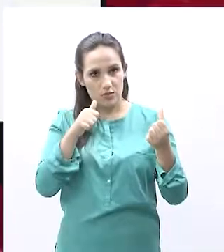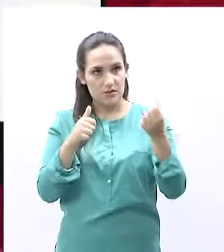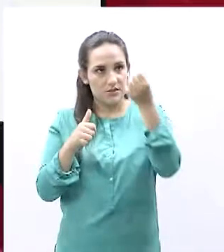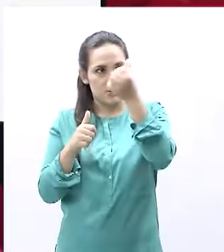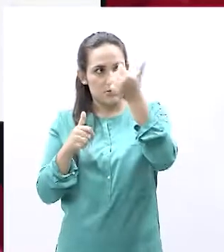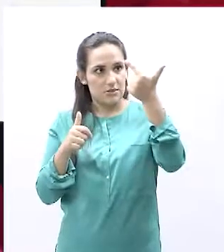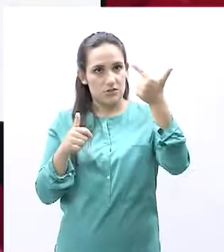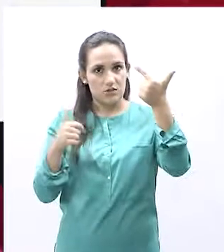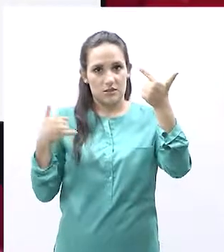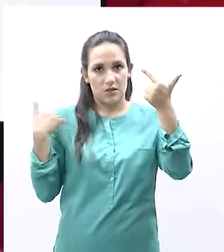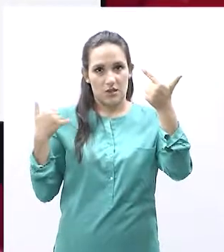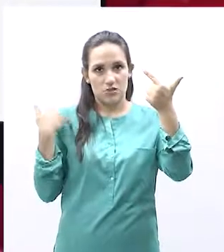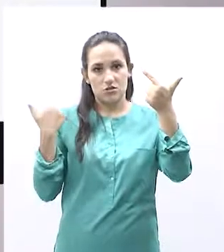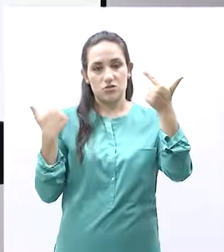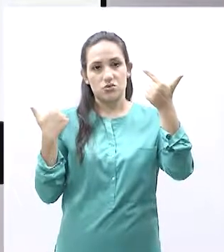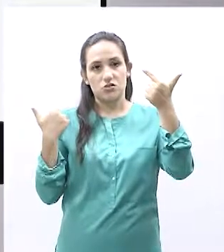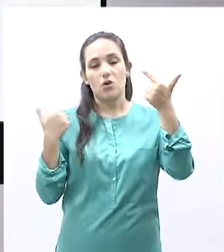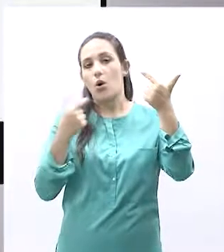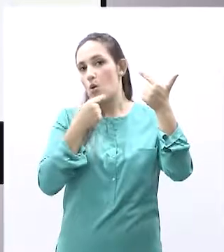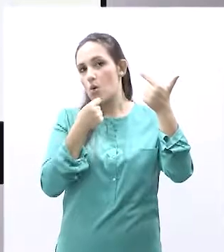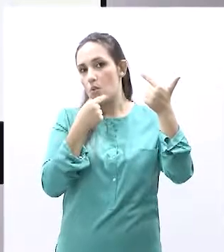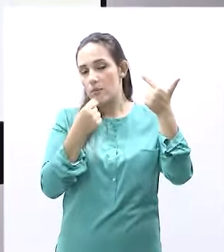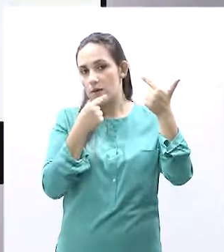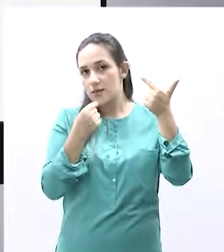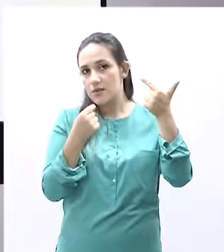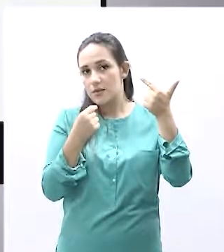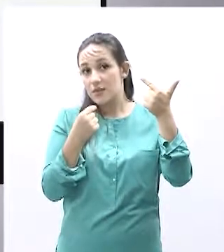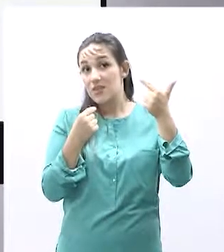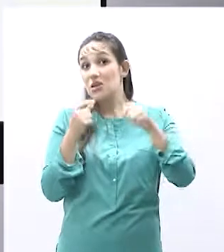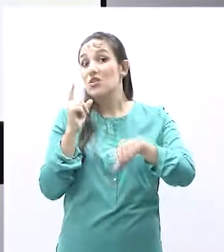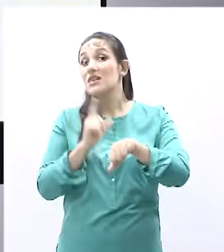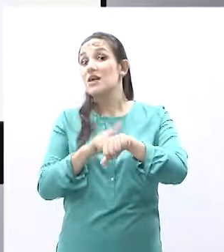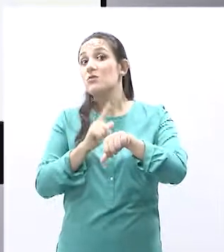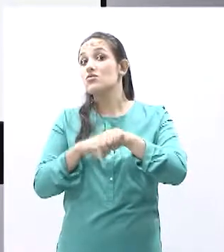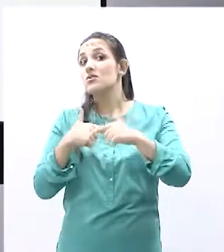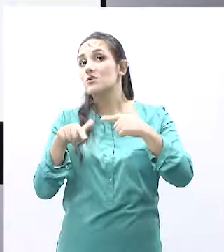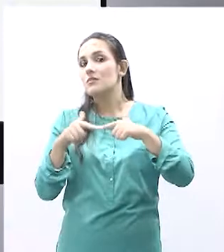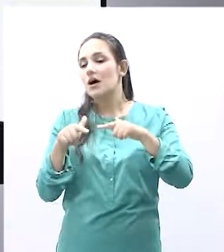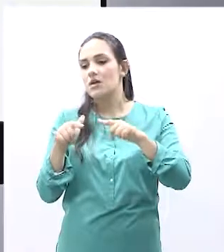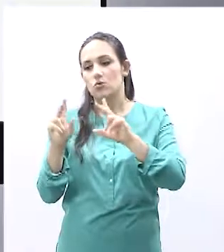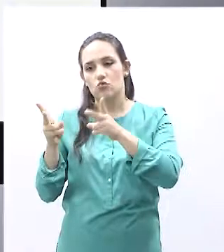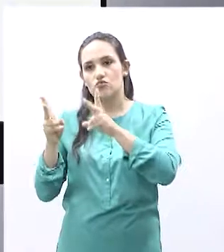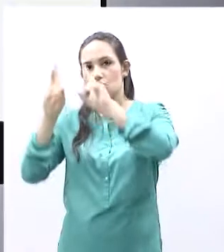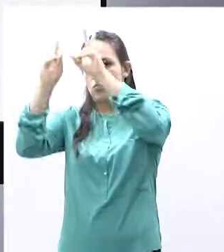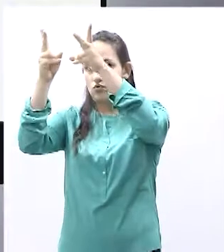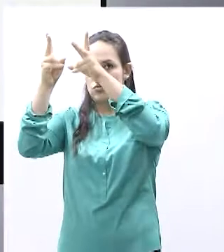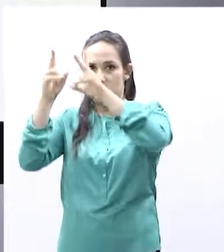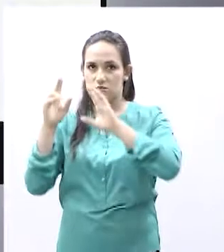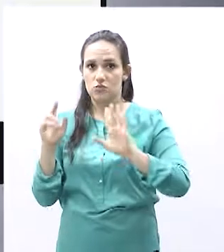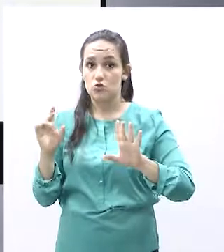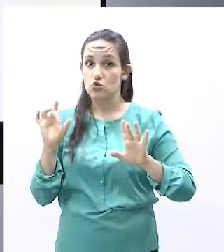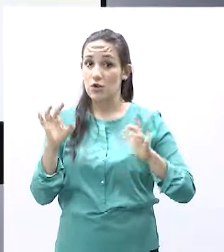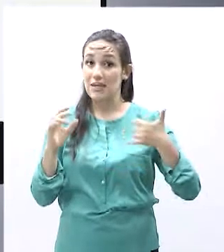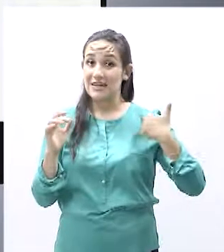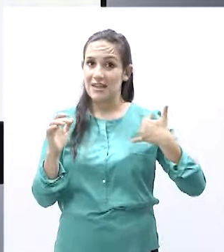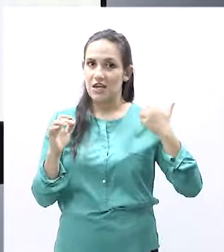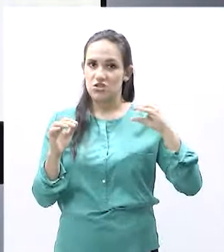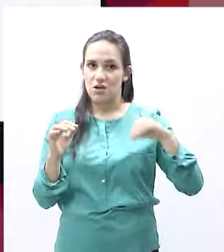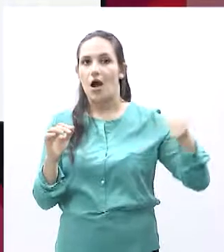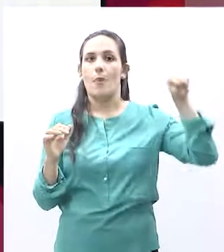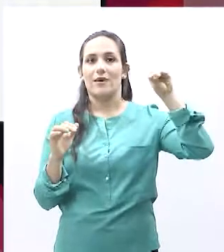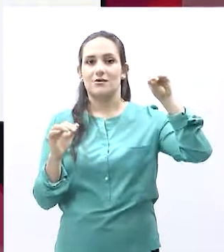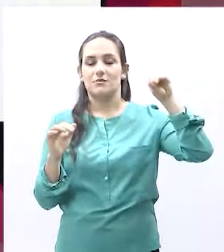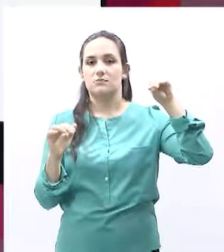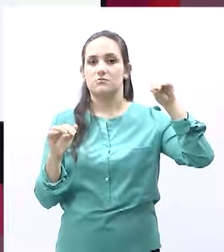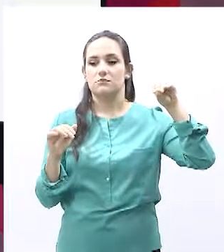e 62 anos de idade e meio para o homem, mas o tempo de contribuição não aumenta, tá? O tempo de